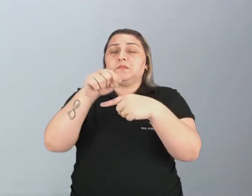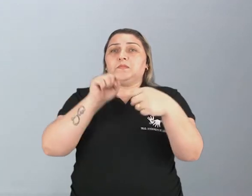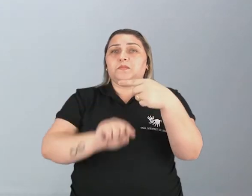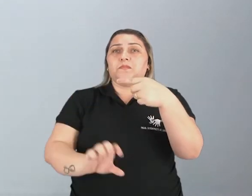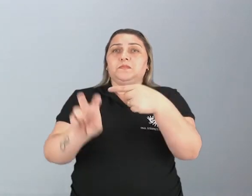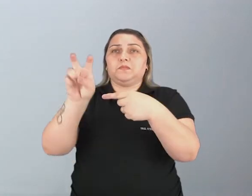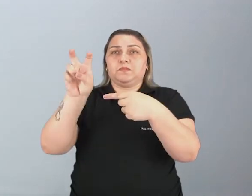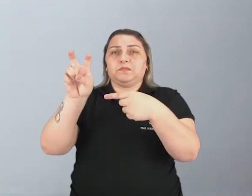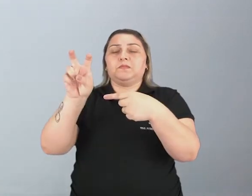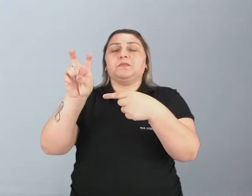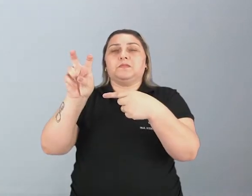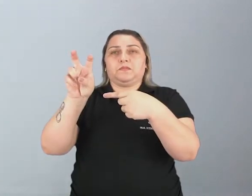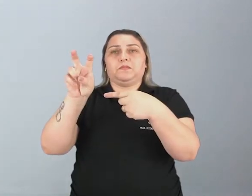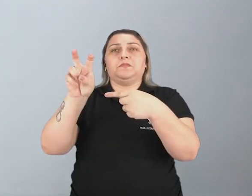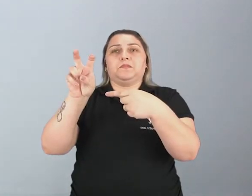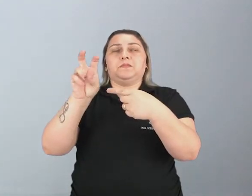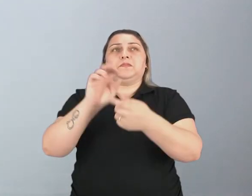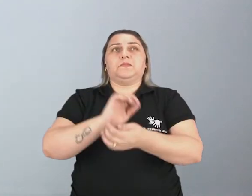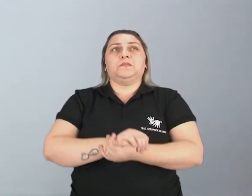por 5.